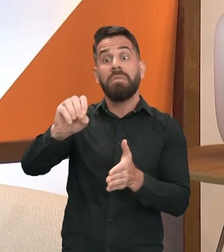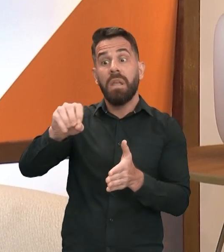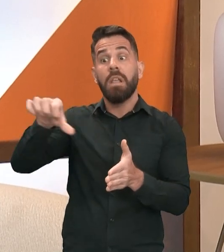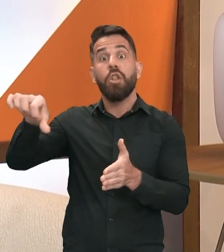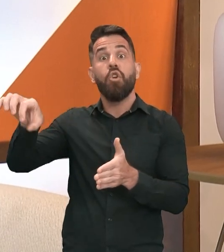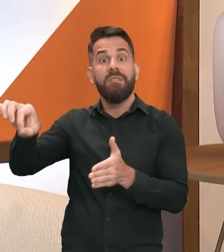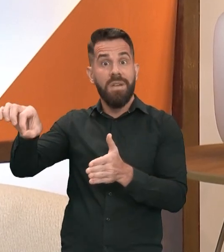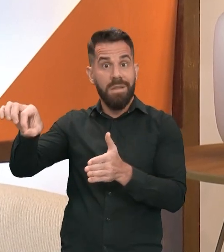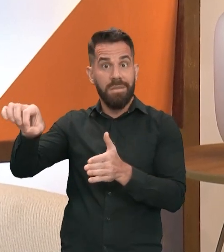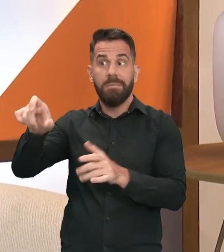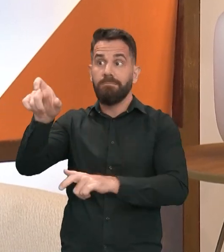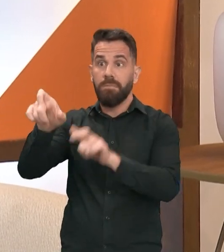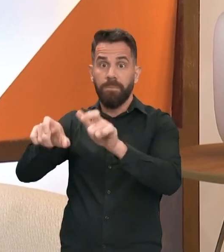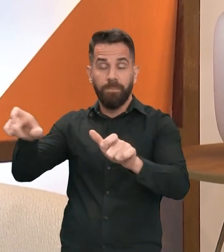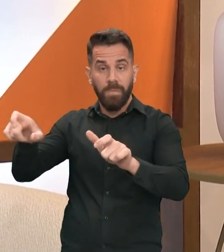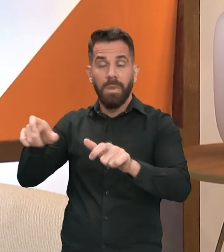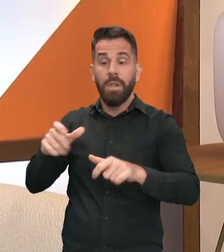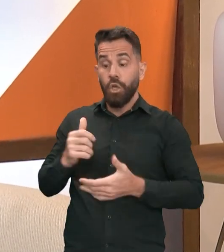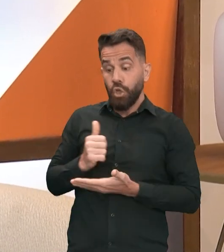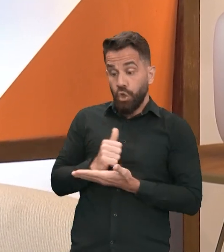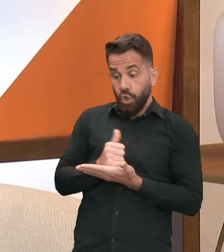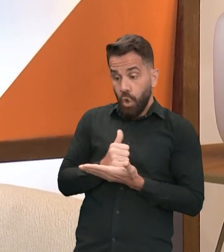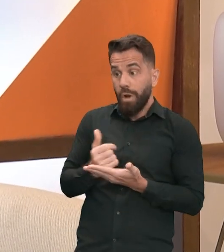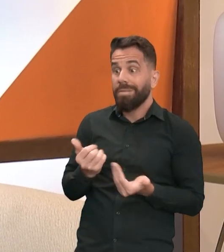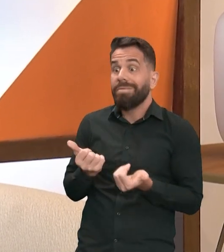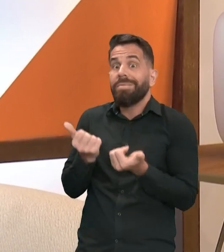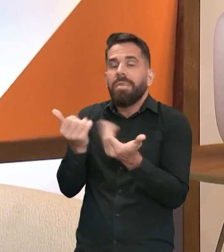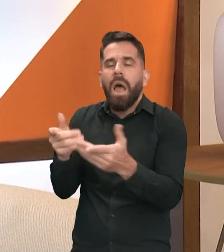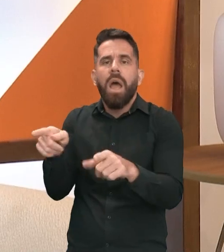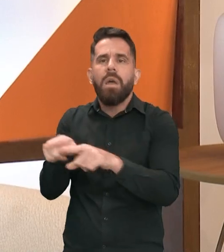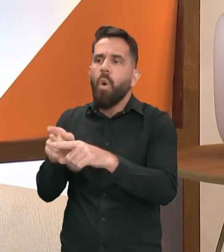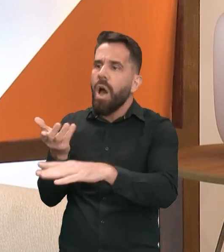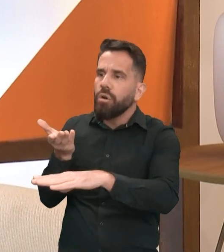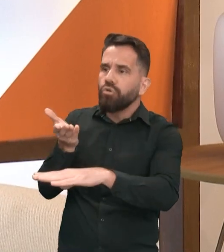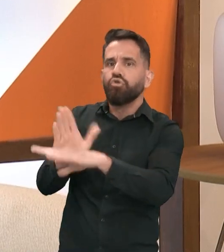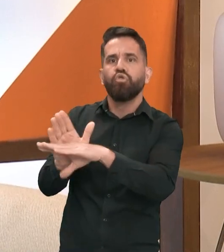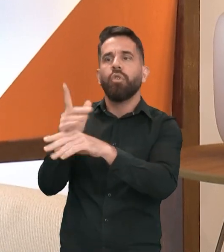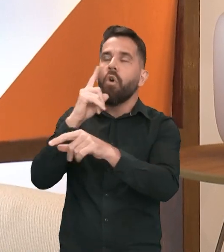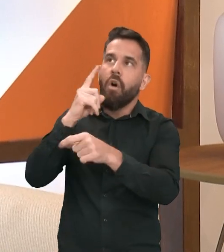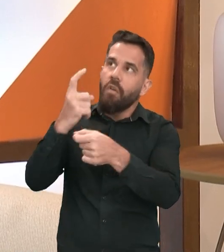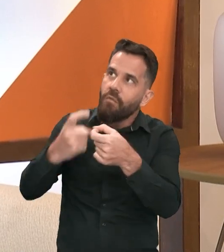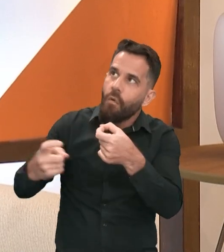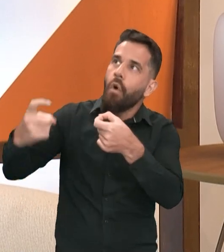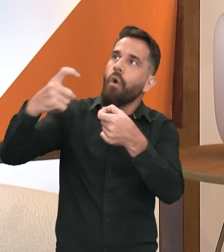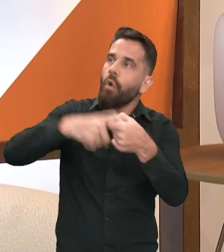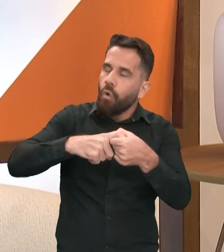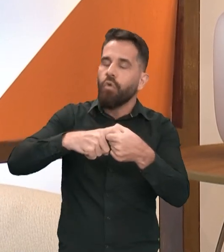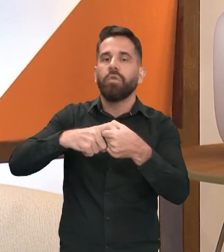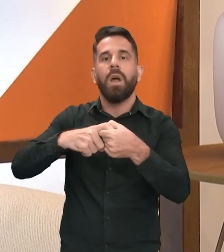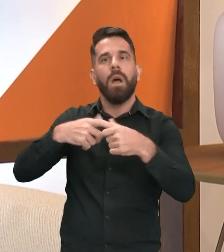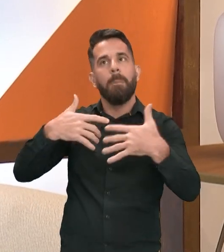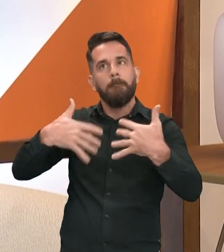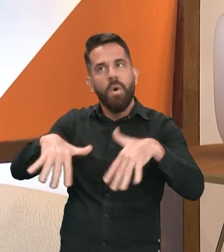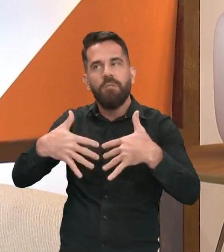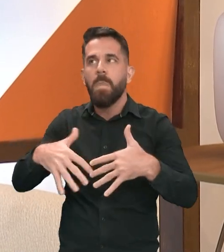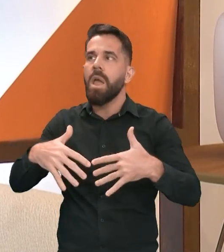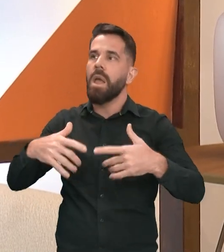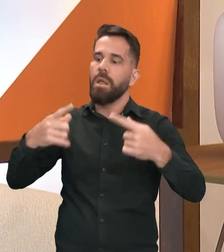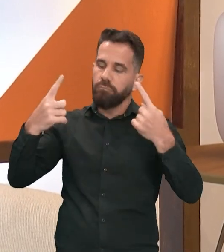jogos para relembrar como é esse desenvolvimento. Eu não estou lembrando a palavra que mas quase possamos